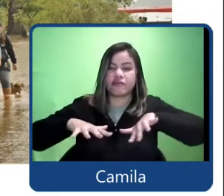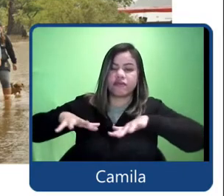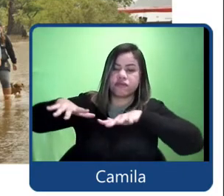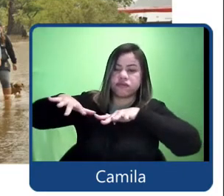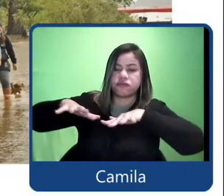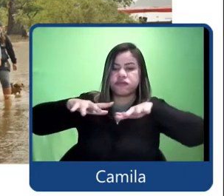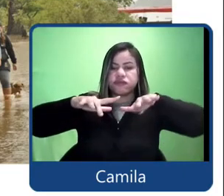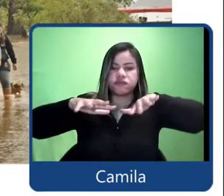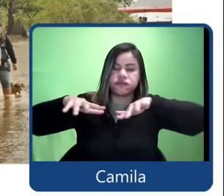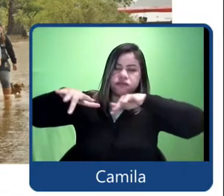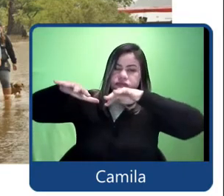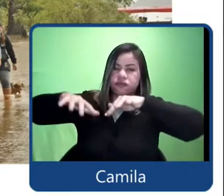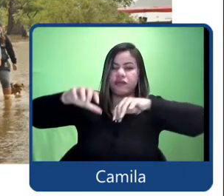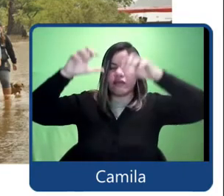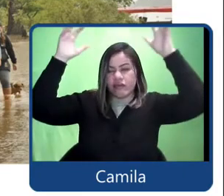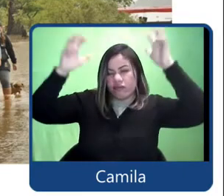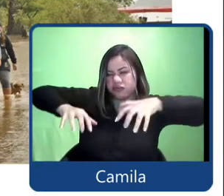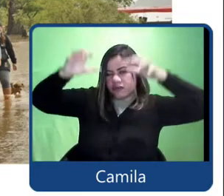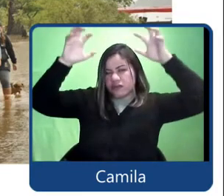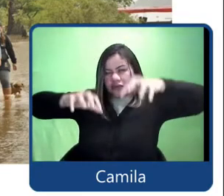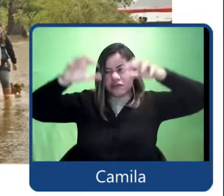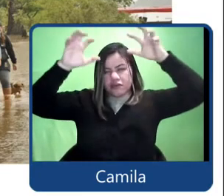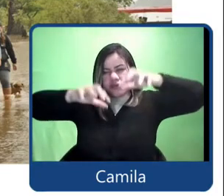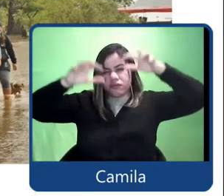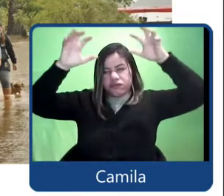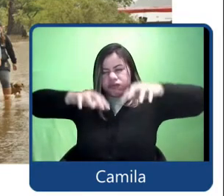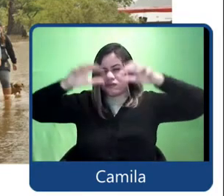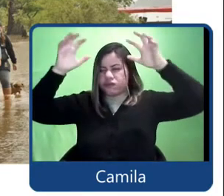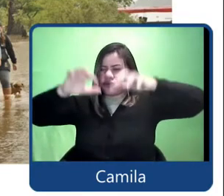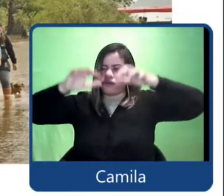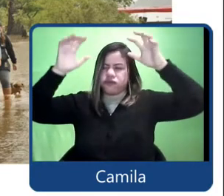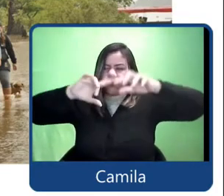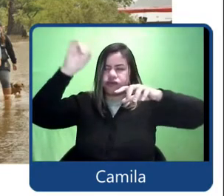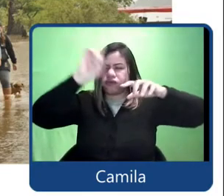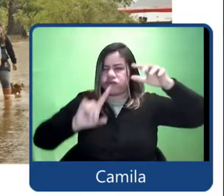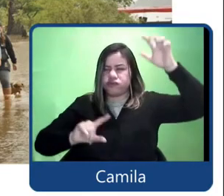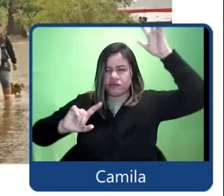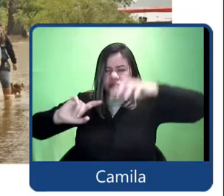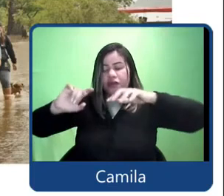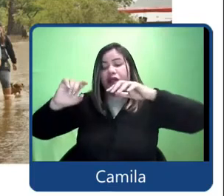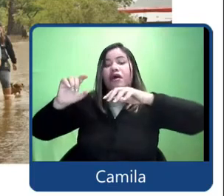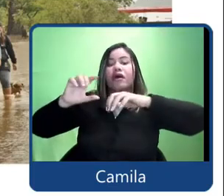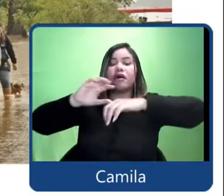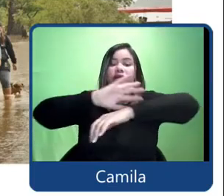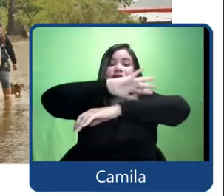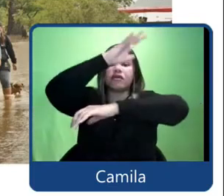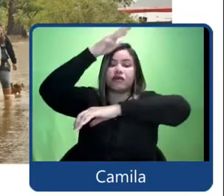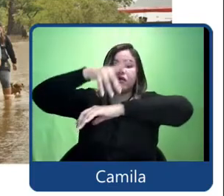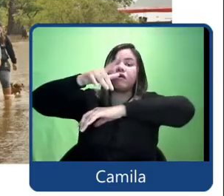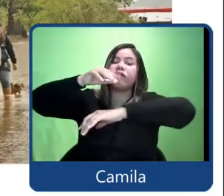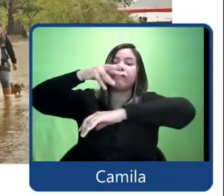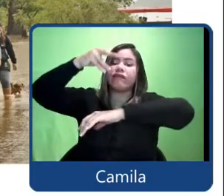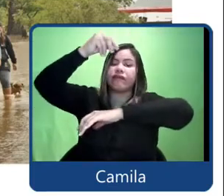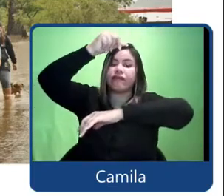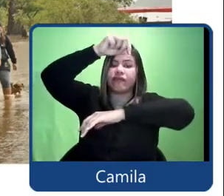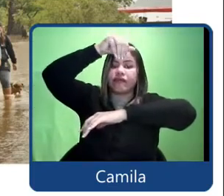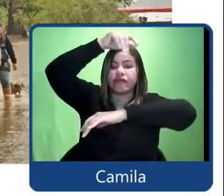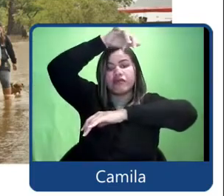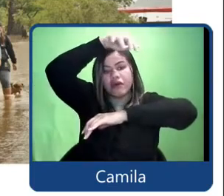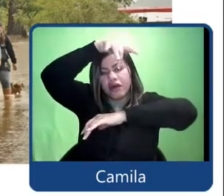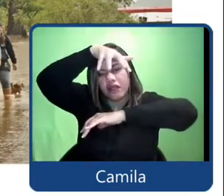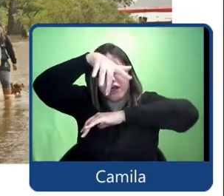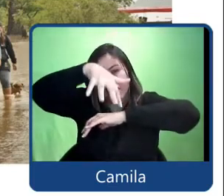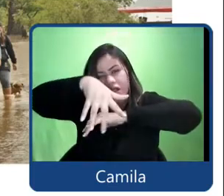tempestades, né, deslizamentos, enfim, uma situação realmente de colapso, né, que vai afetar a